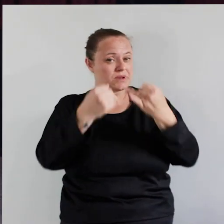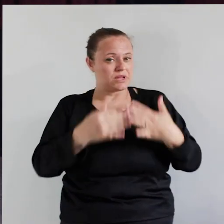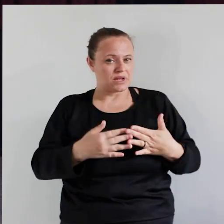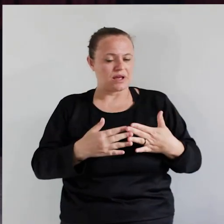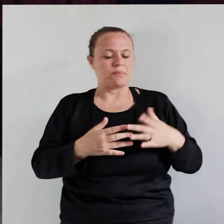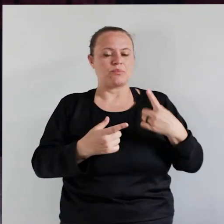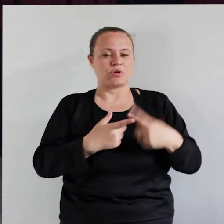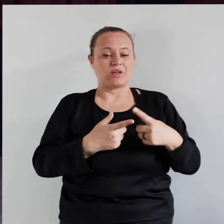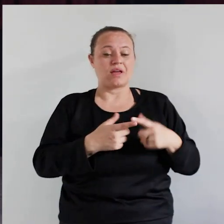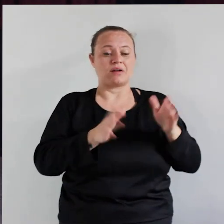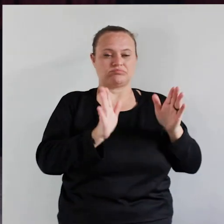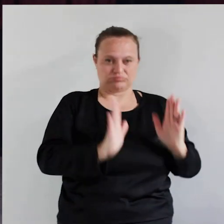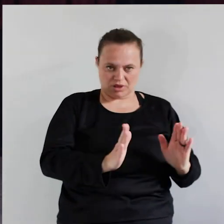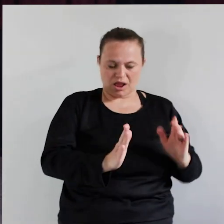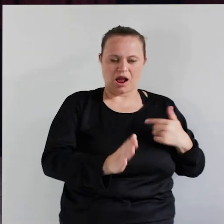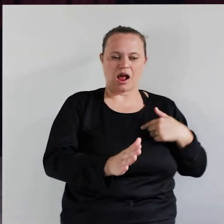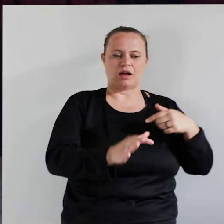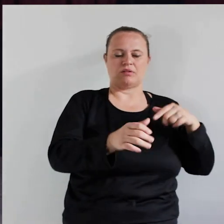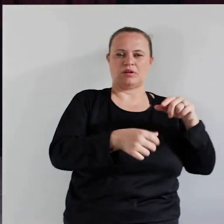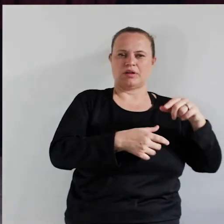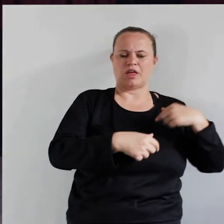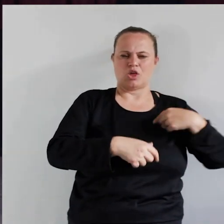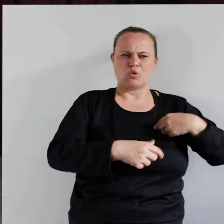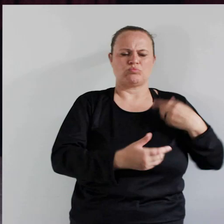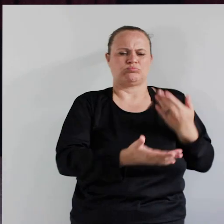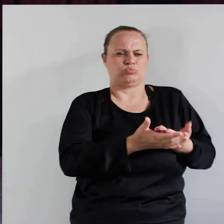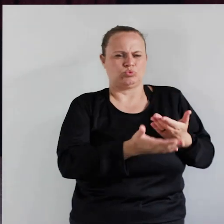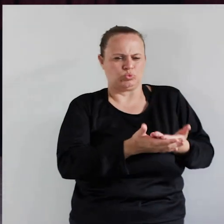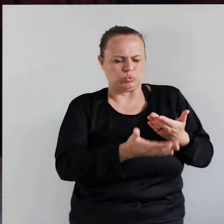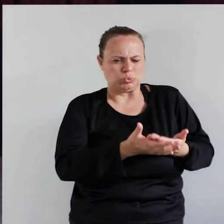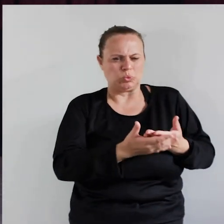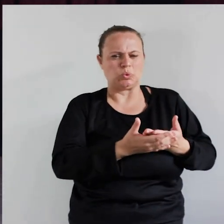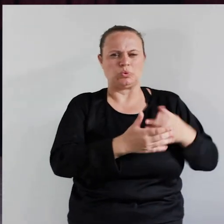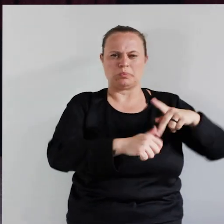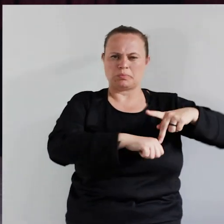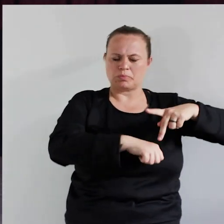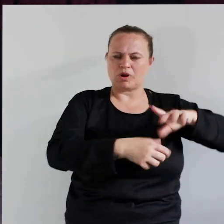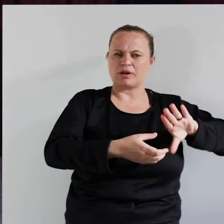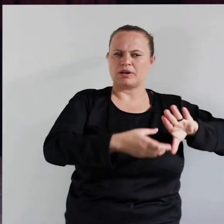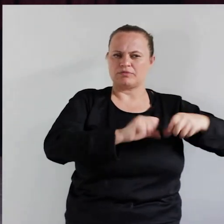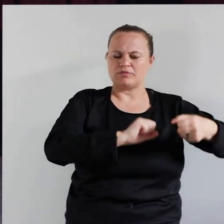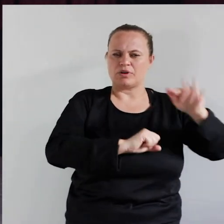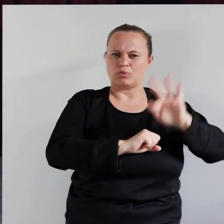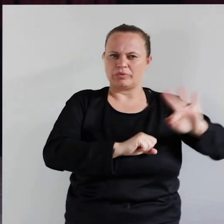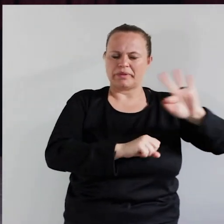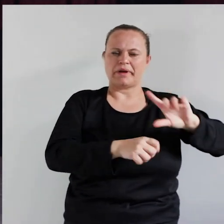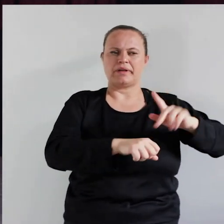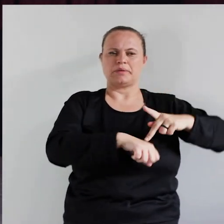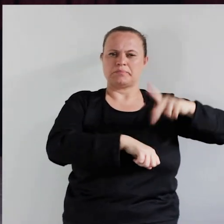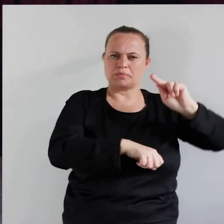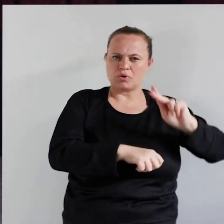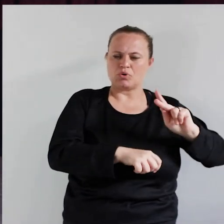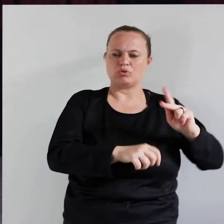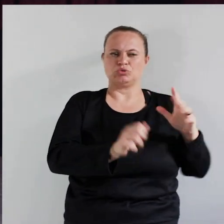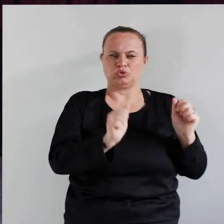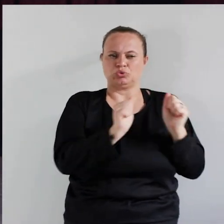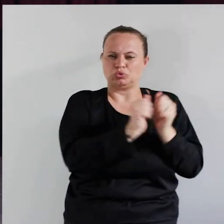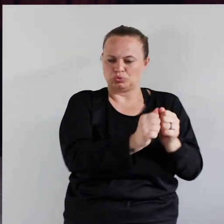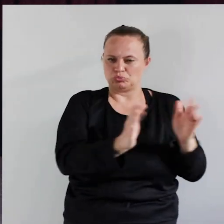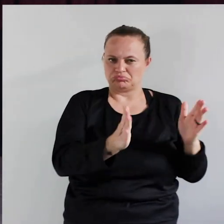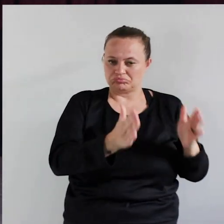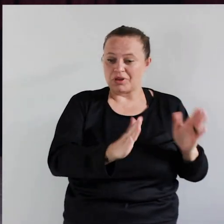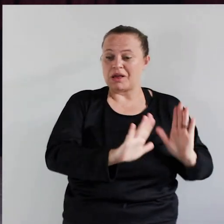e isso eu estou tentando colocar aqui, era, sim, paralelo com aulas, certo? Graduação e pós-graduação, que eu sempre